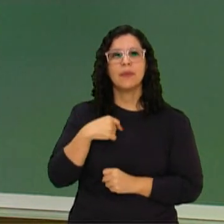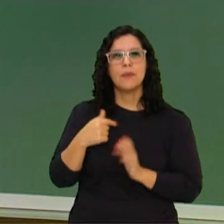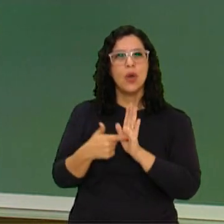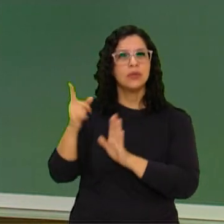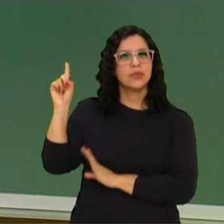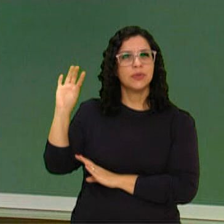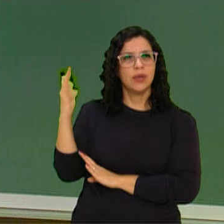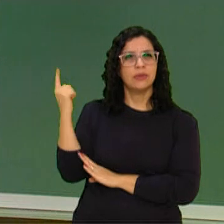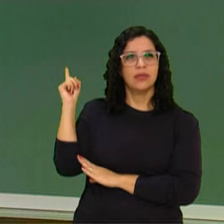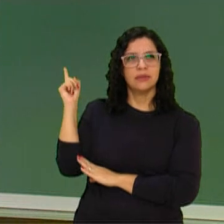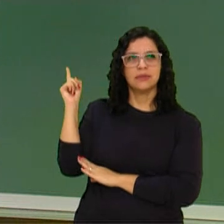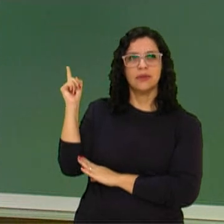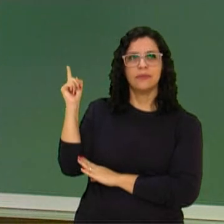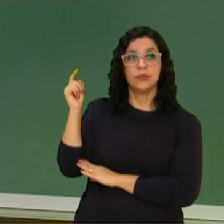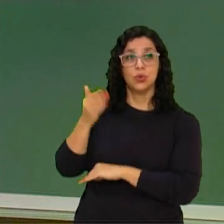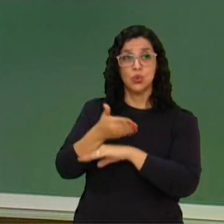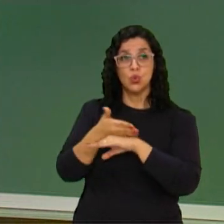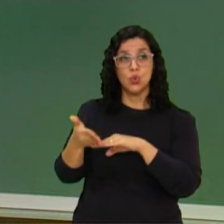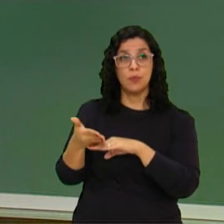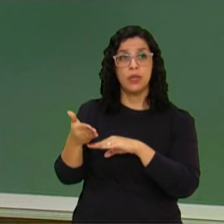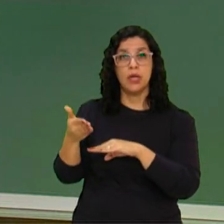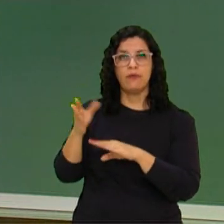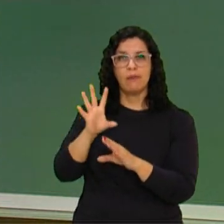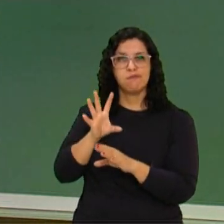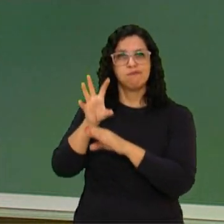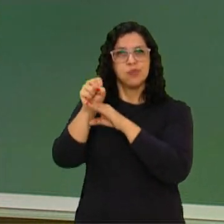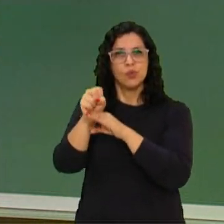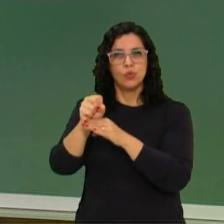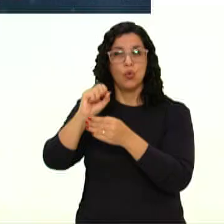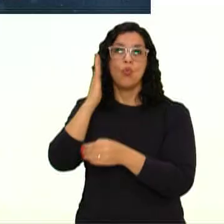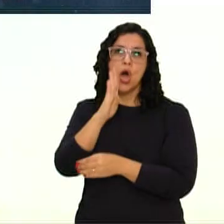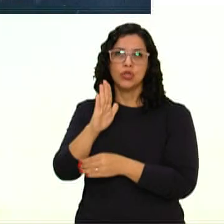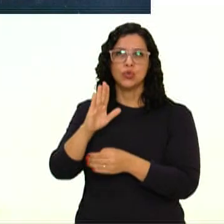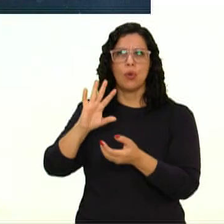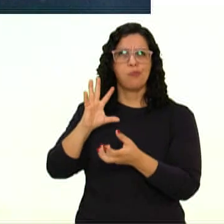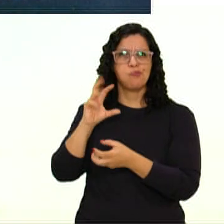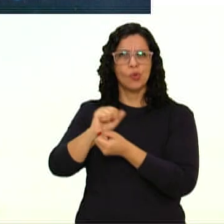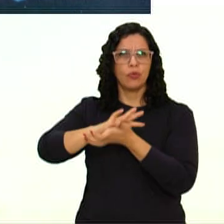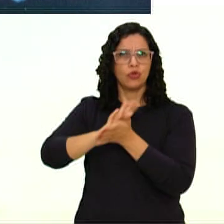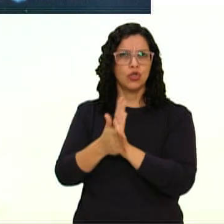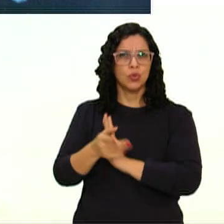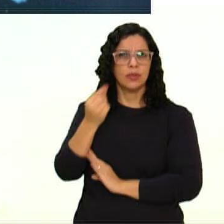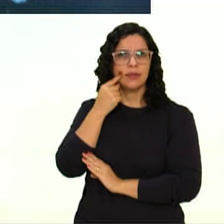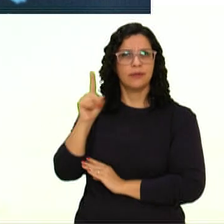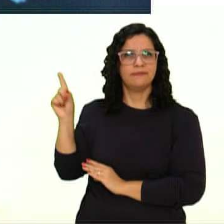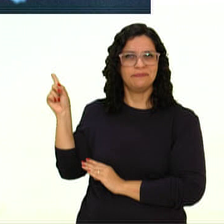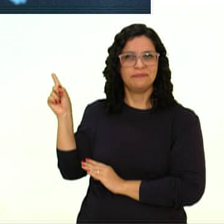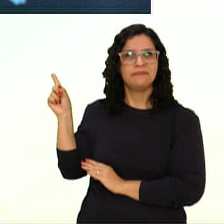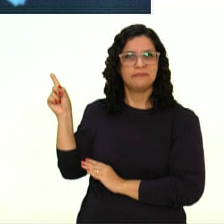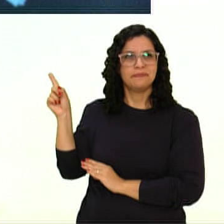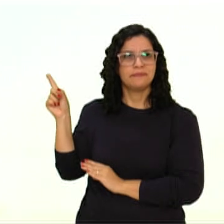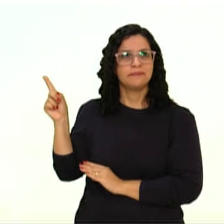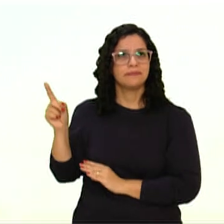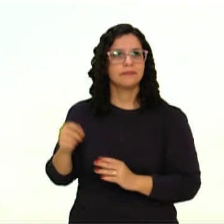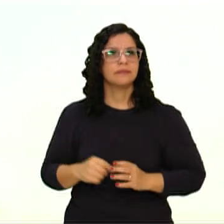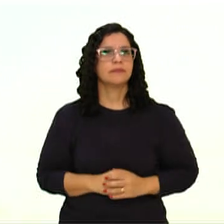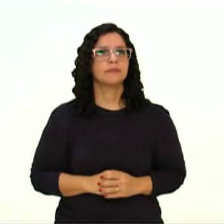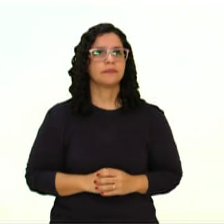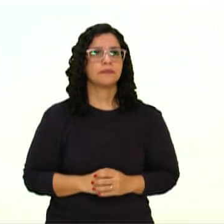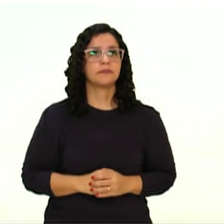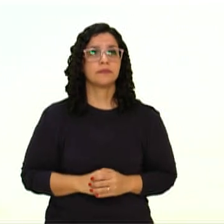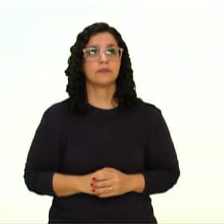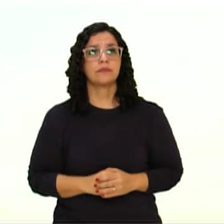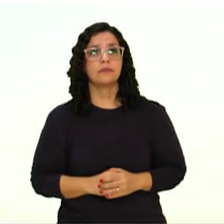isso, um anticorpo, né, atuando ali sobre um antígeno, né, um antígeno azulzinho, um anticorpo ali caçando ele e pegando.